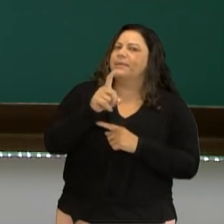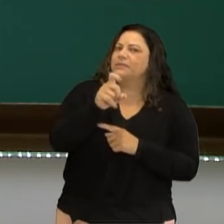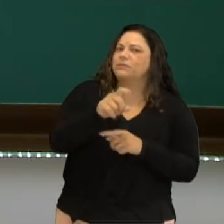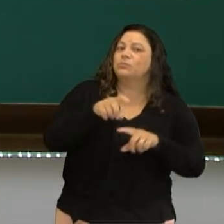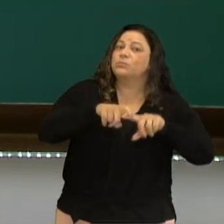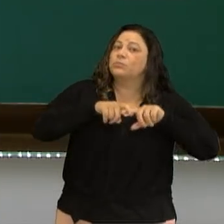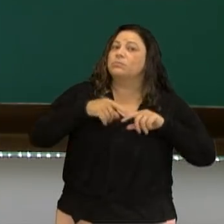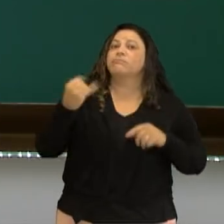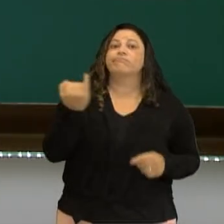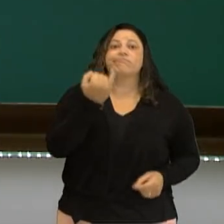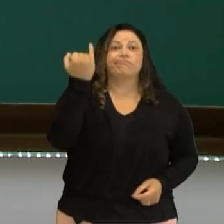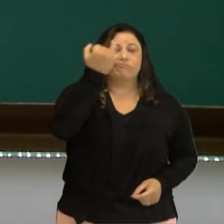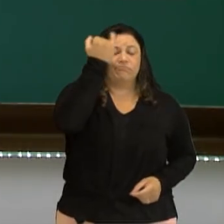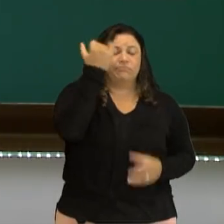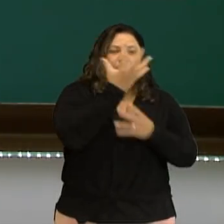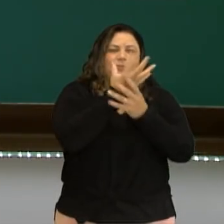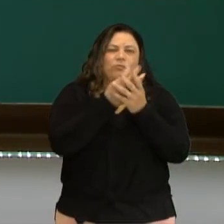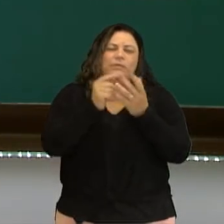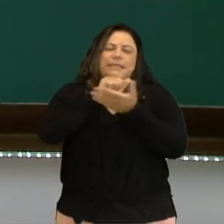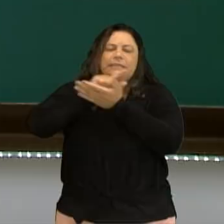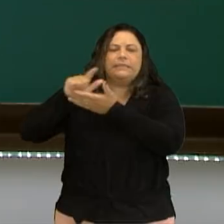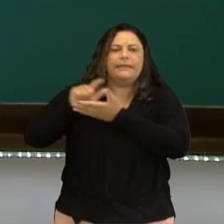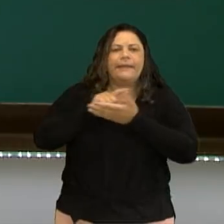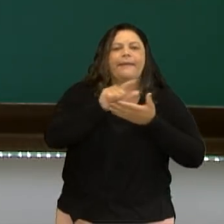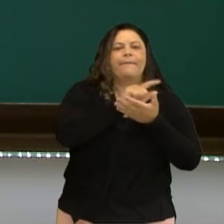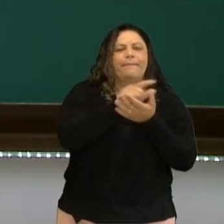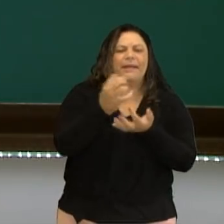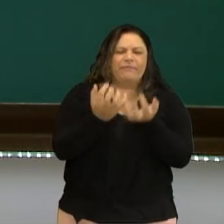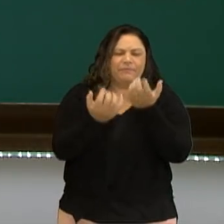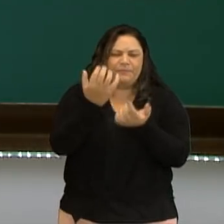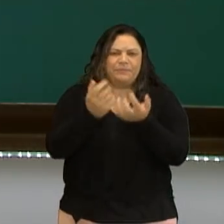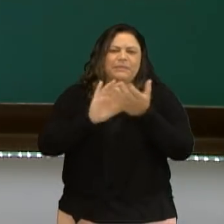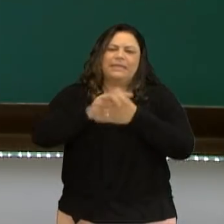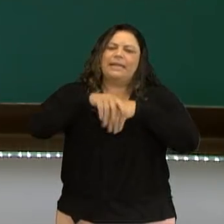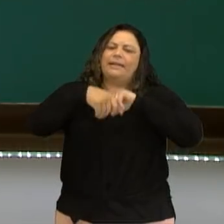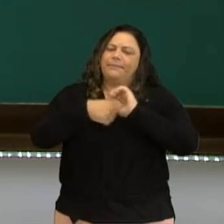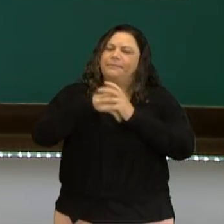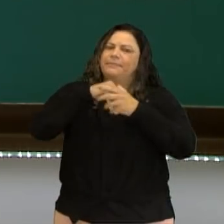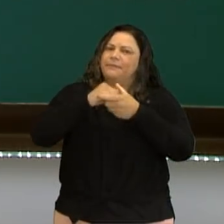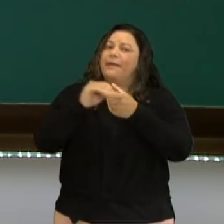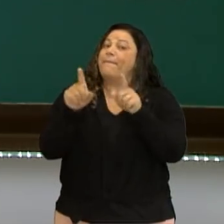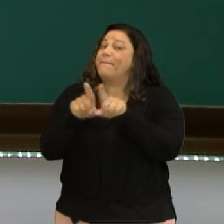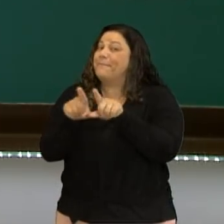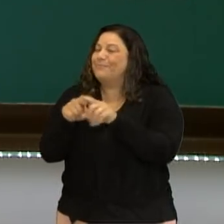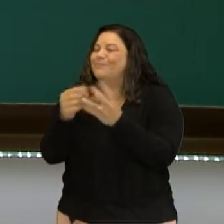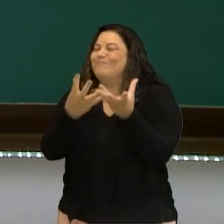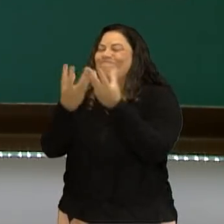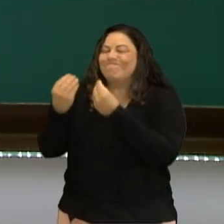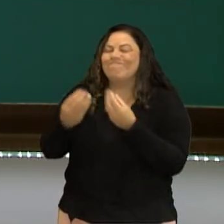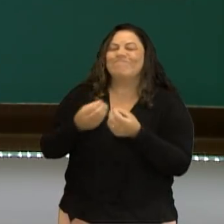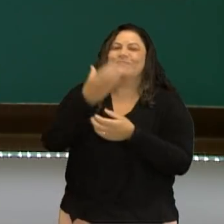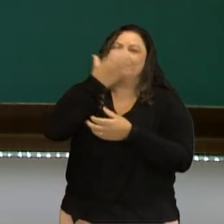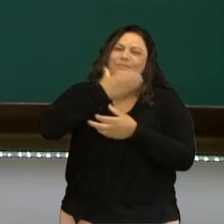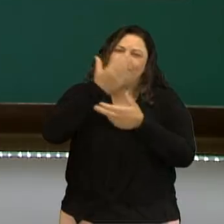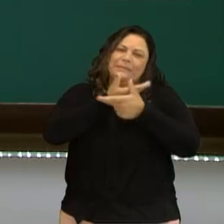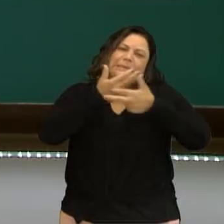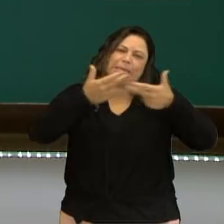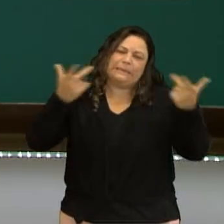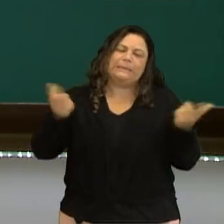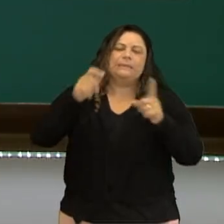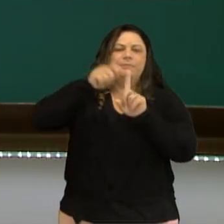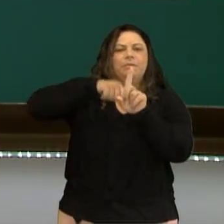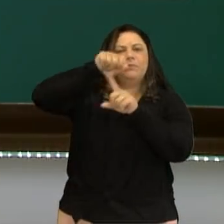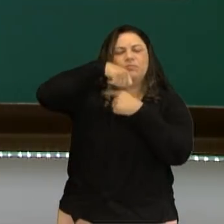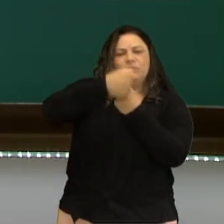importante filtrar a água, ferver a água, lavar bem os alimentos, deixar de molho, tirar as suas cascas se